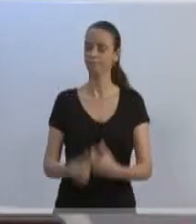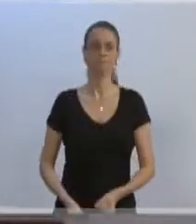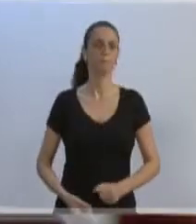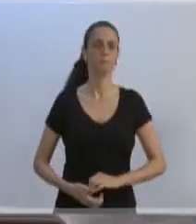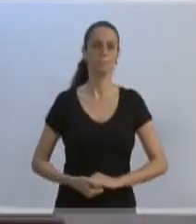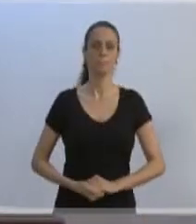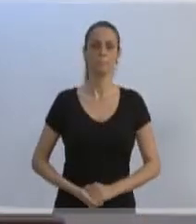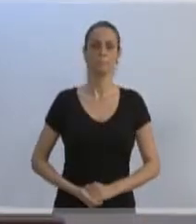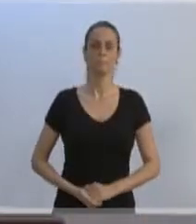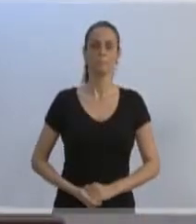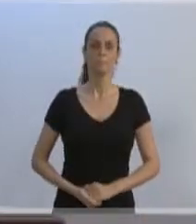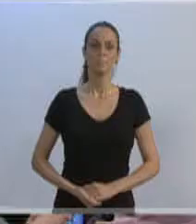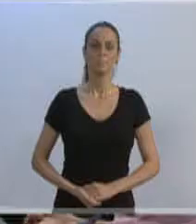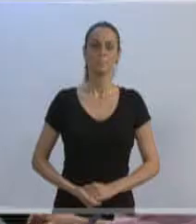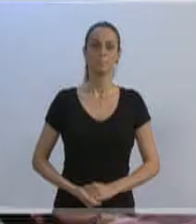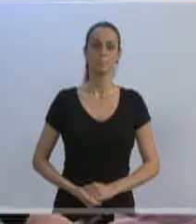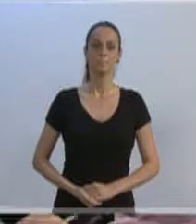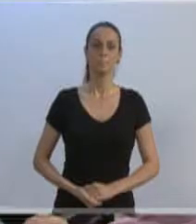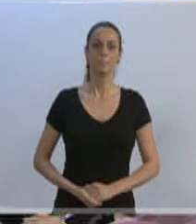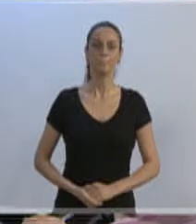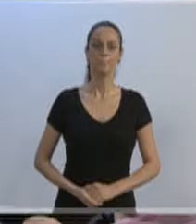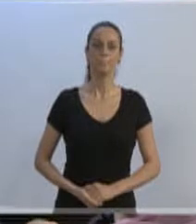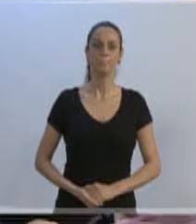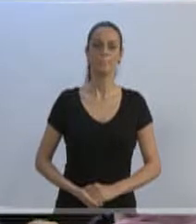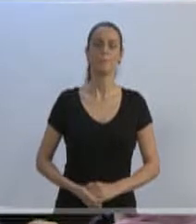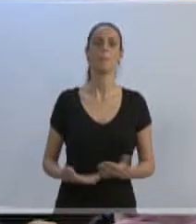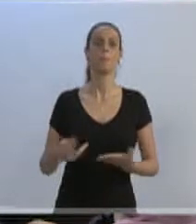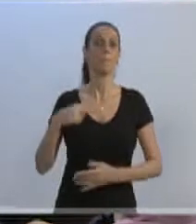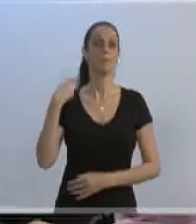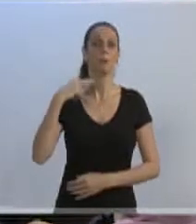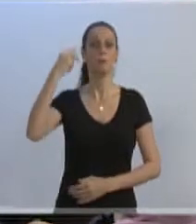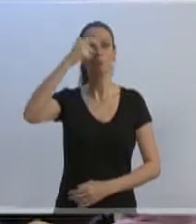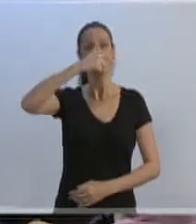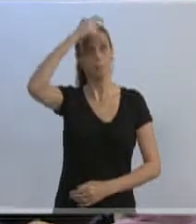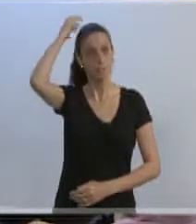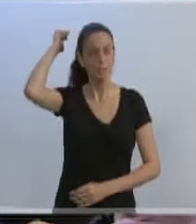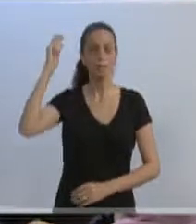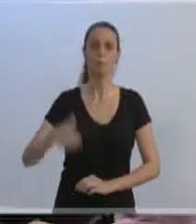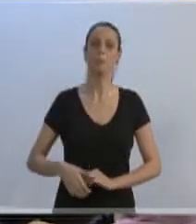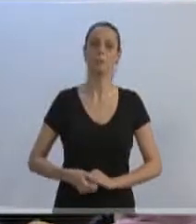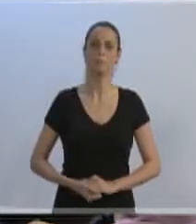o vereador adriano pereira